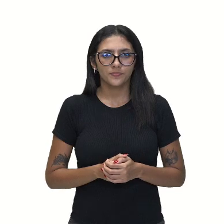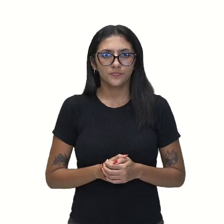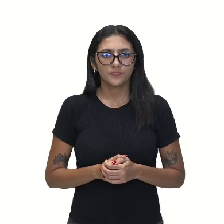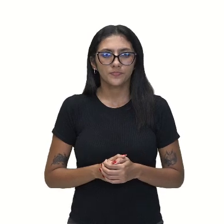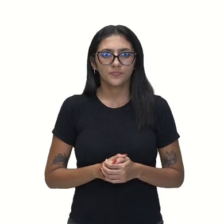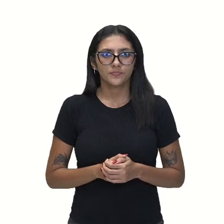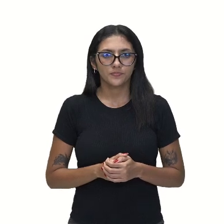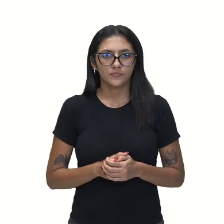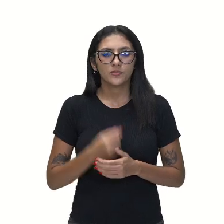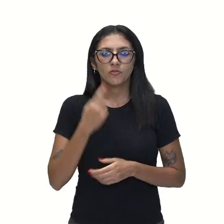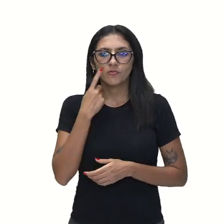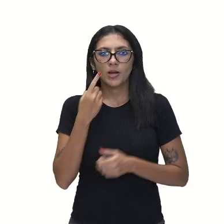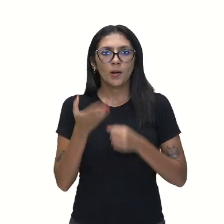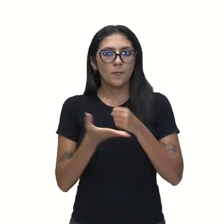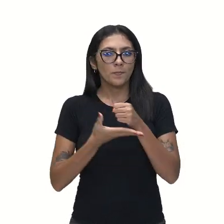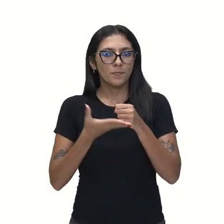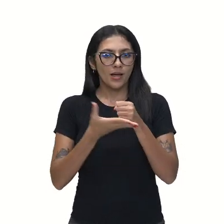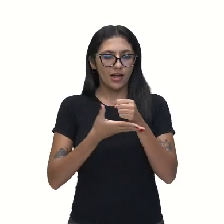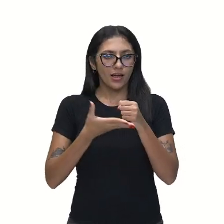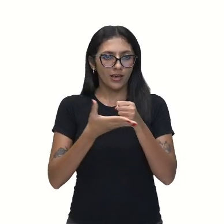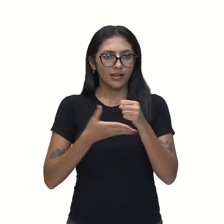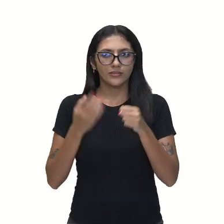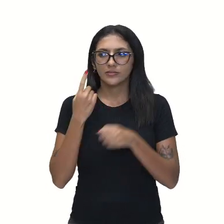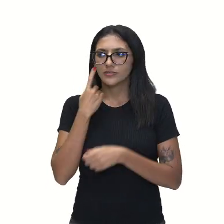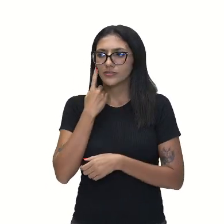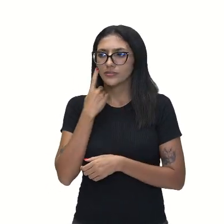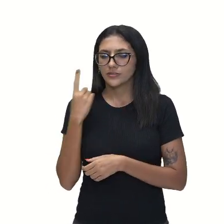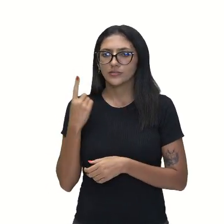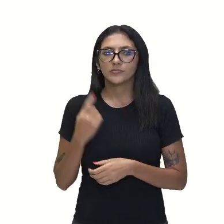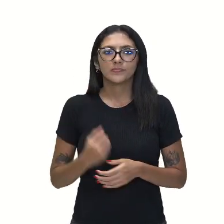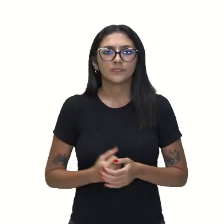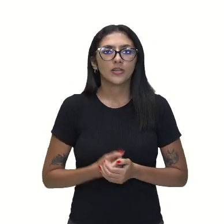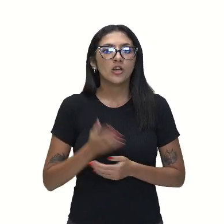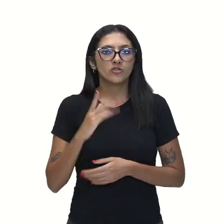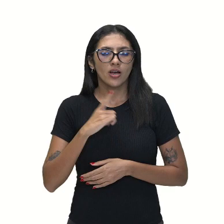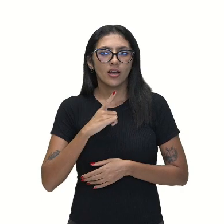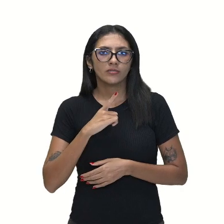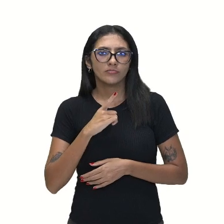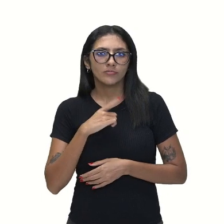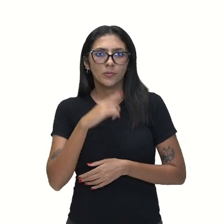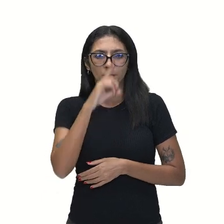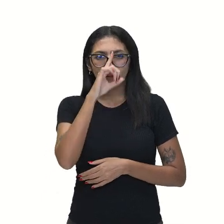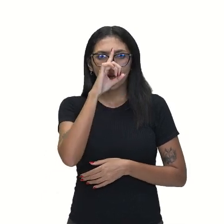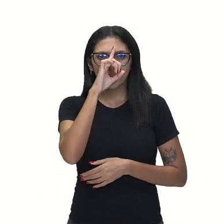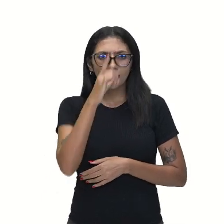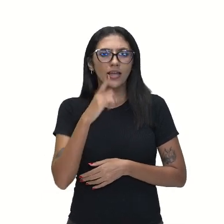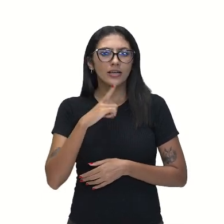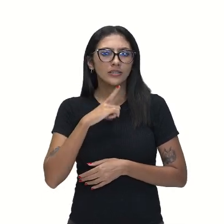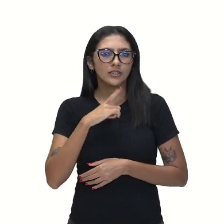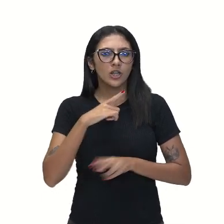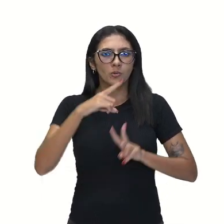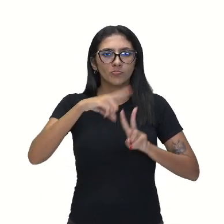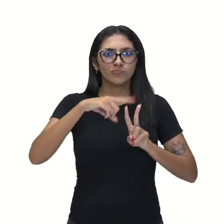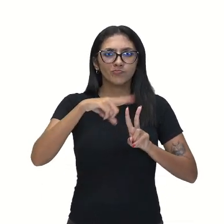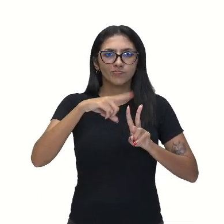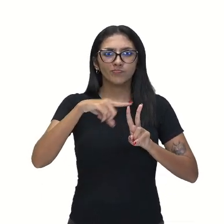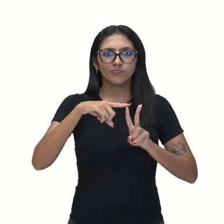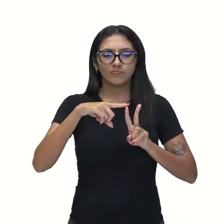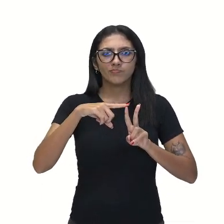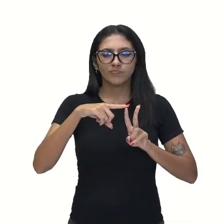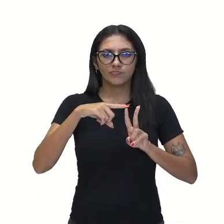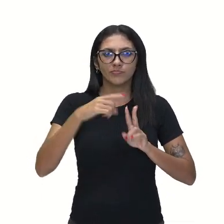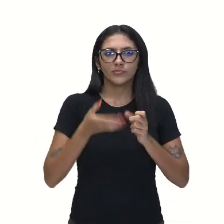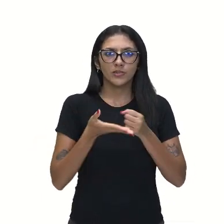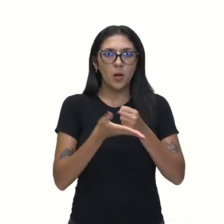na base desse logaritmo aqui, eu já tenho uma radiciação, veja, logaritmo de 49, na